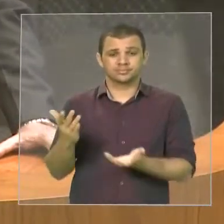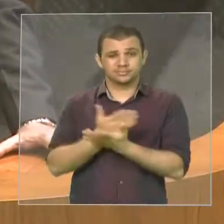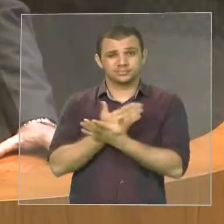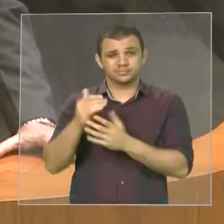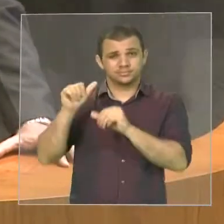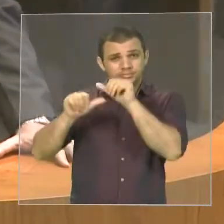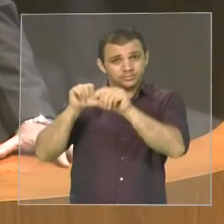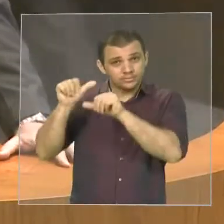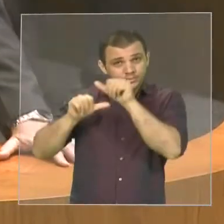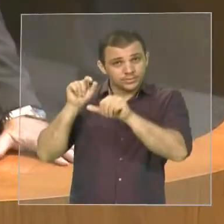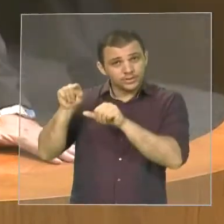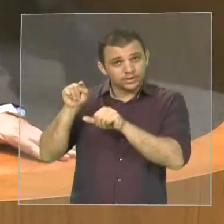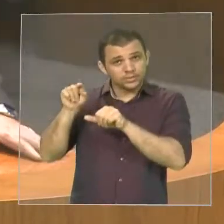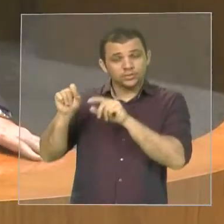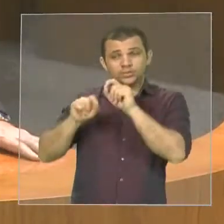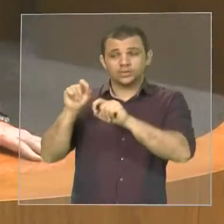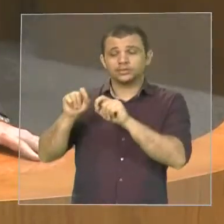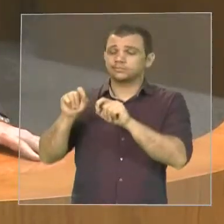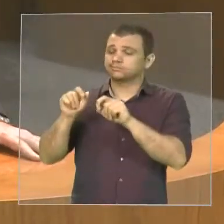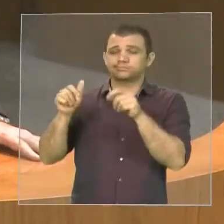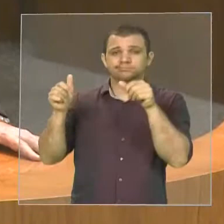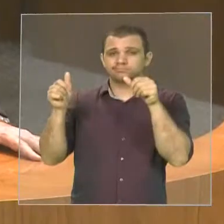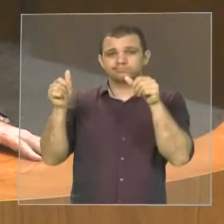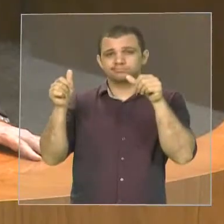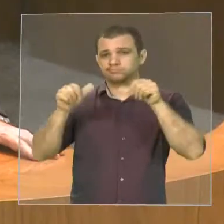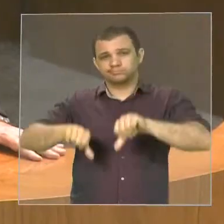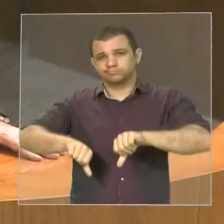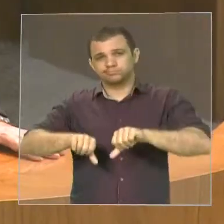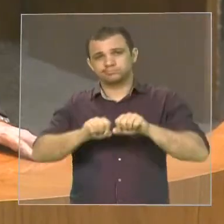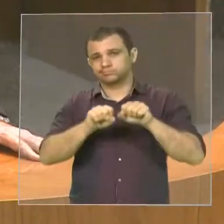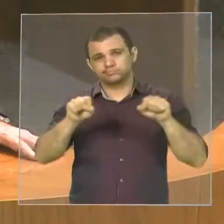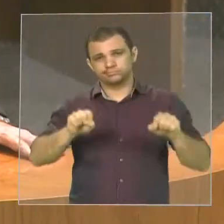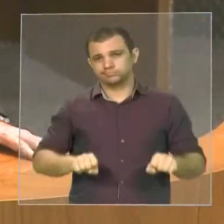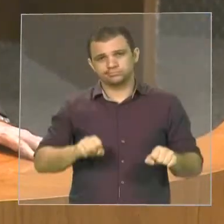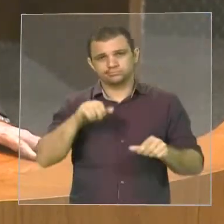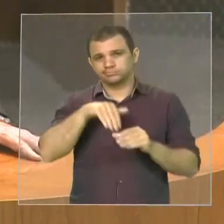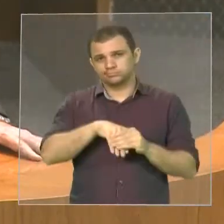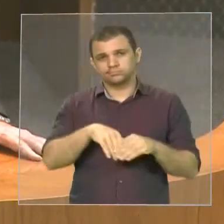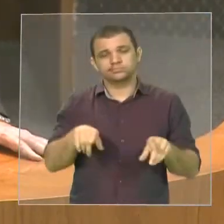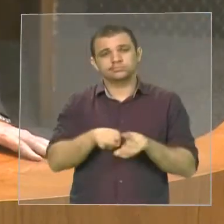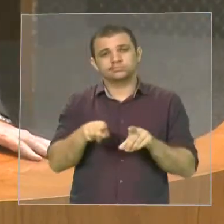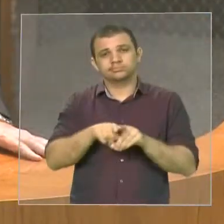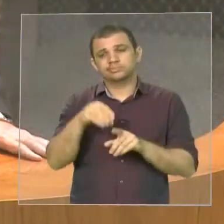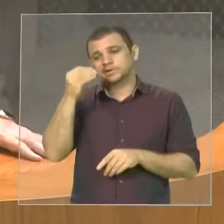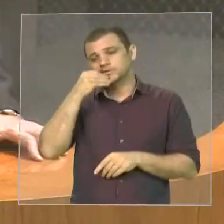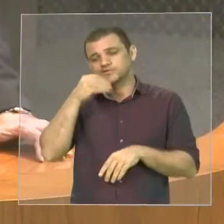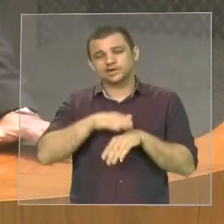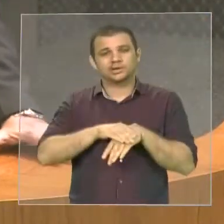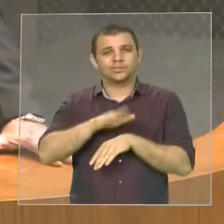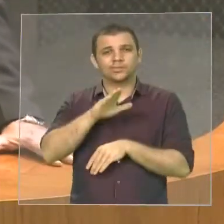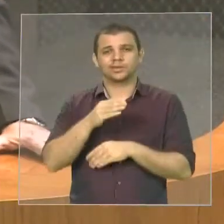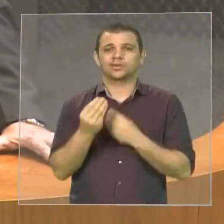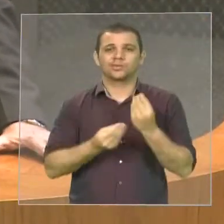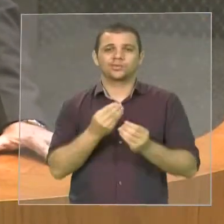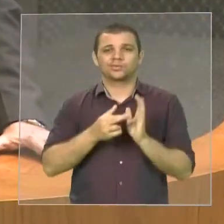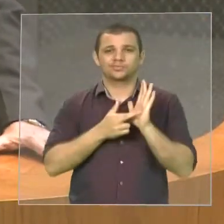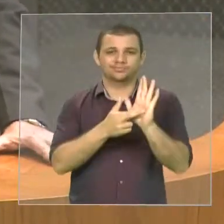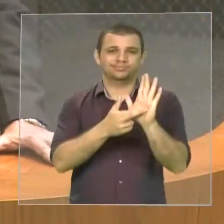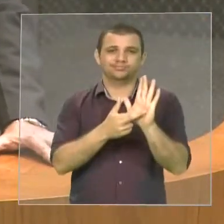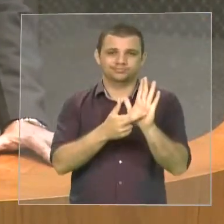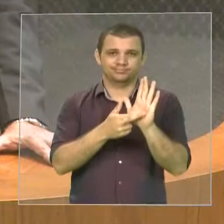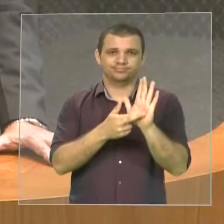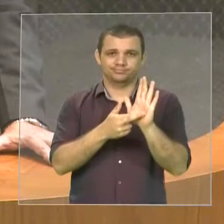algumas vieram, inclusive, prejudicar o sistema eleitoral e enfraquecer mais a representatividade